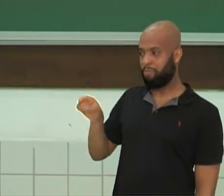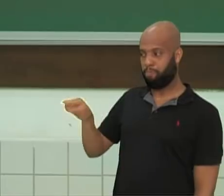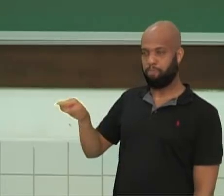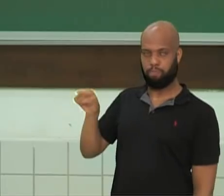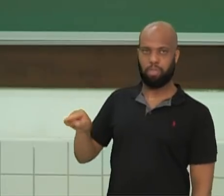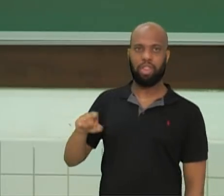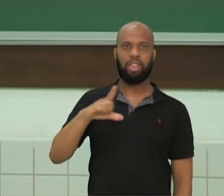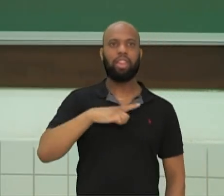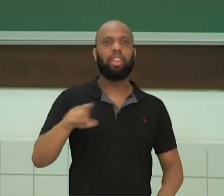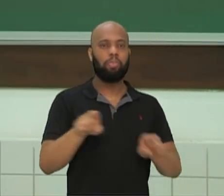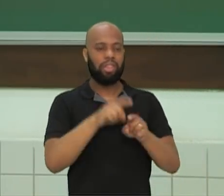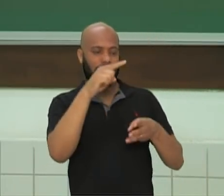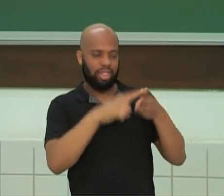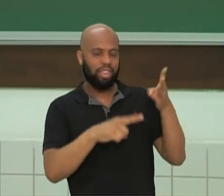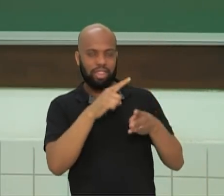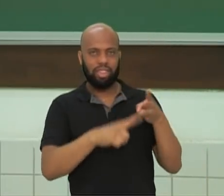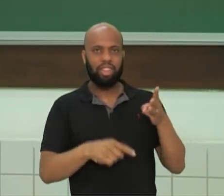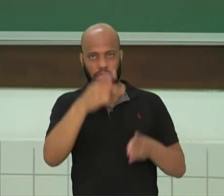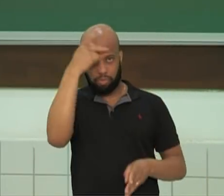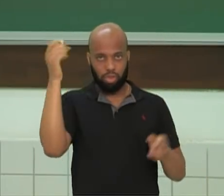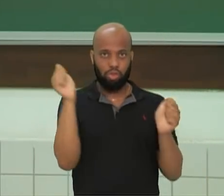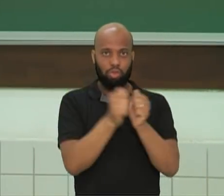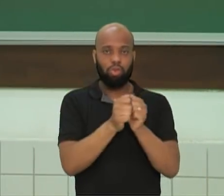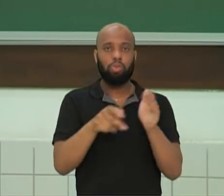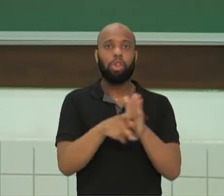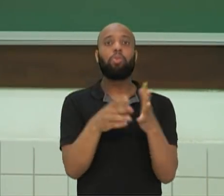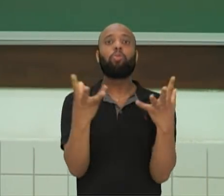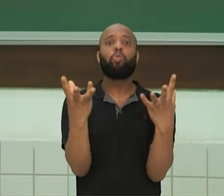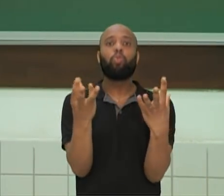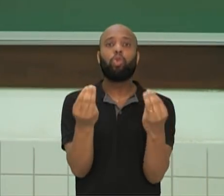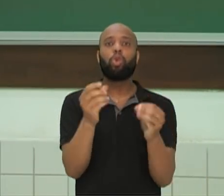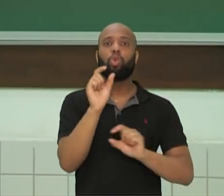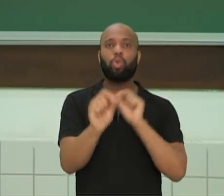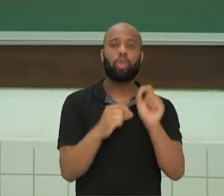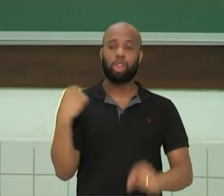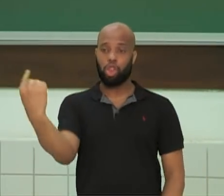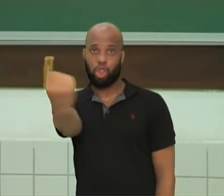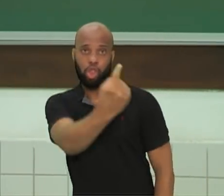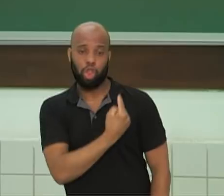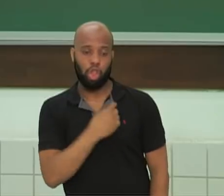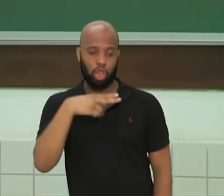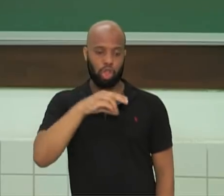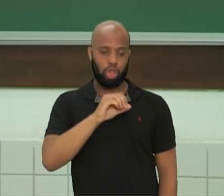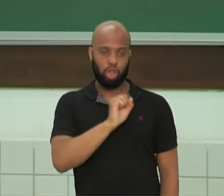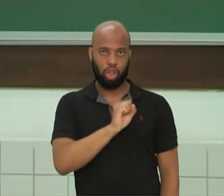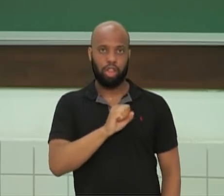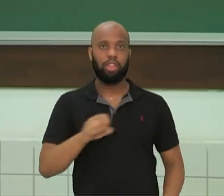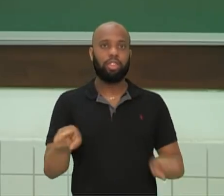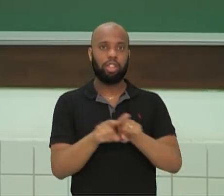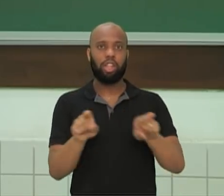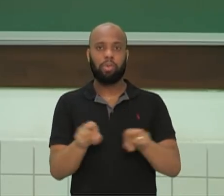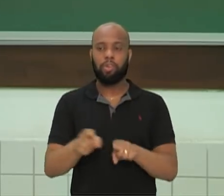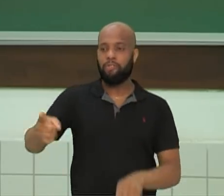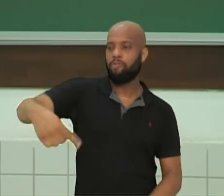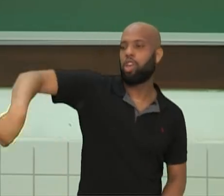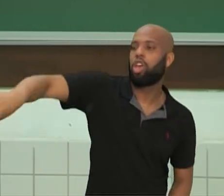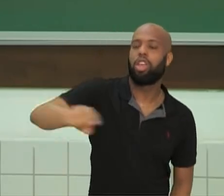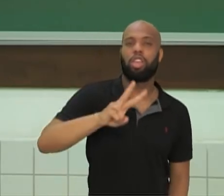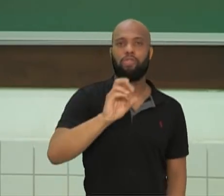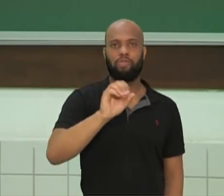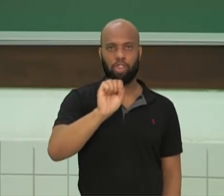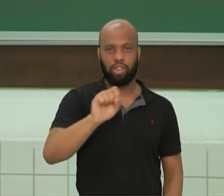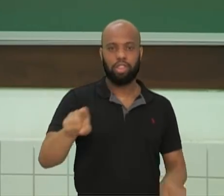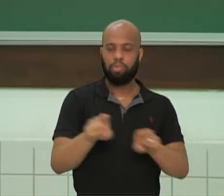entraria três pessoas também no plural, que seria nós, vós e eles.